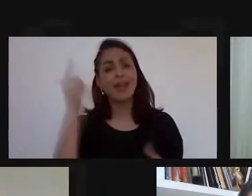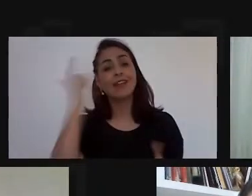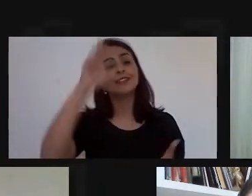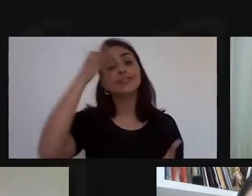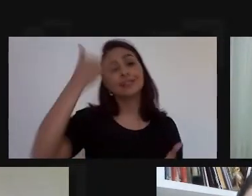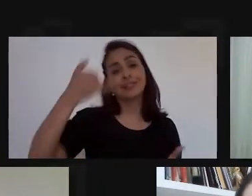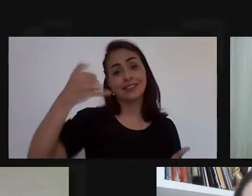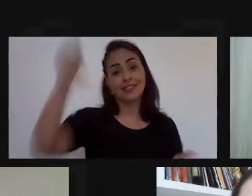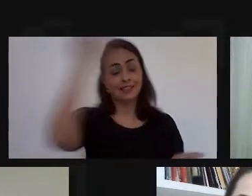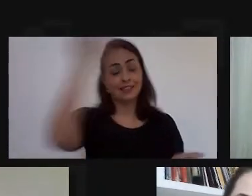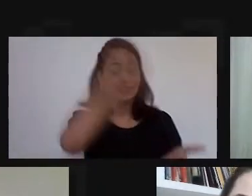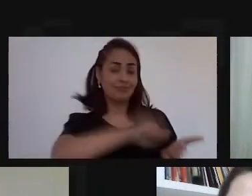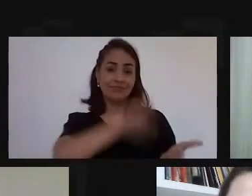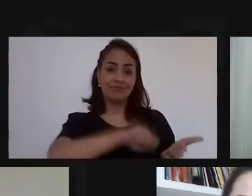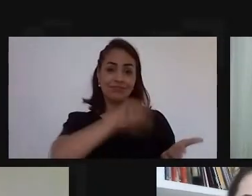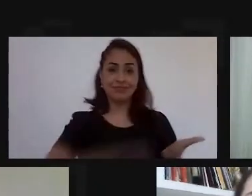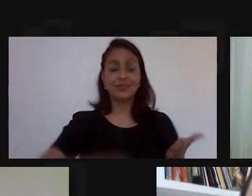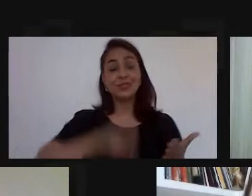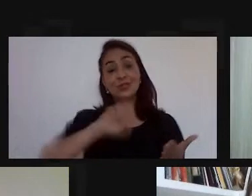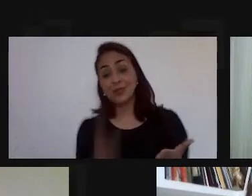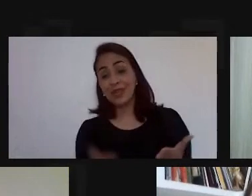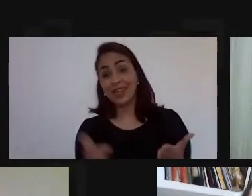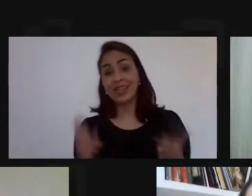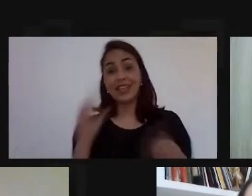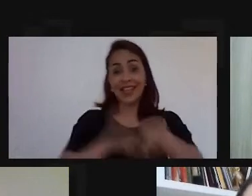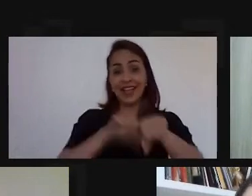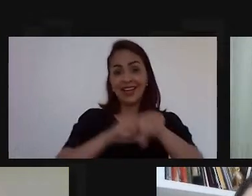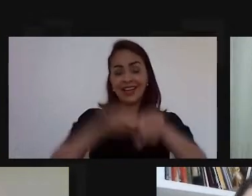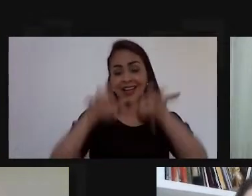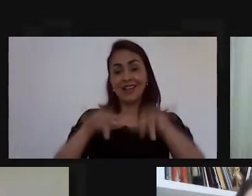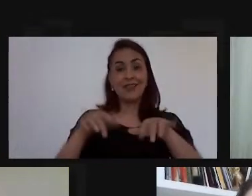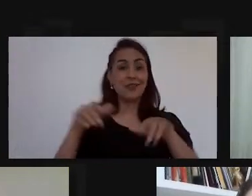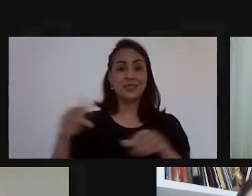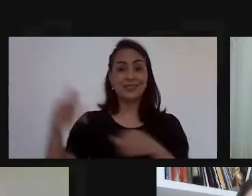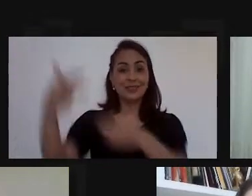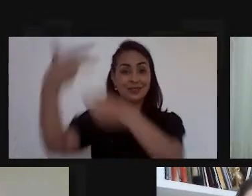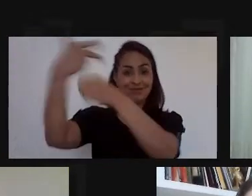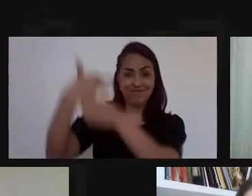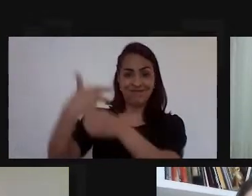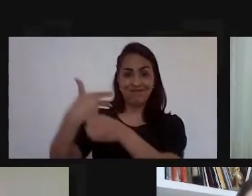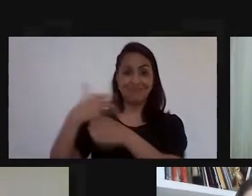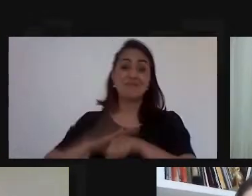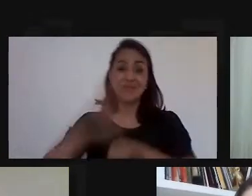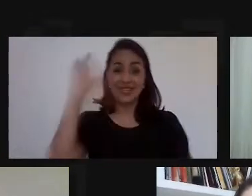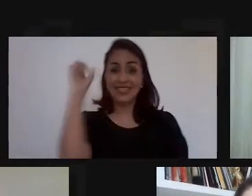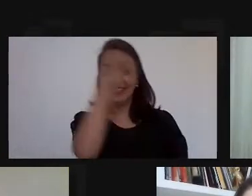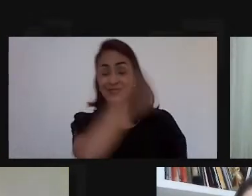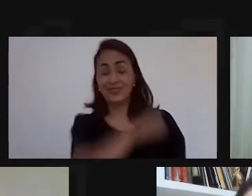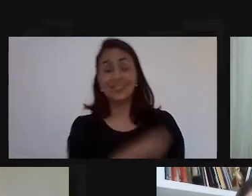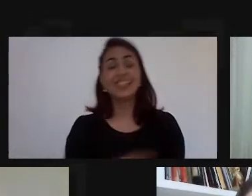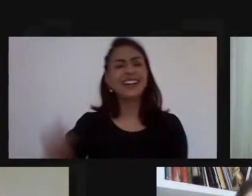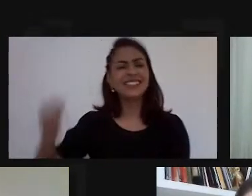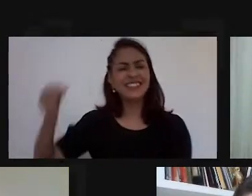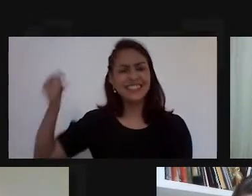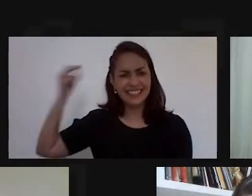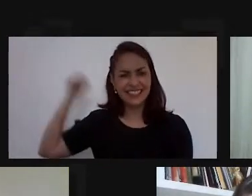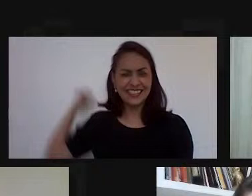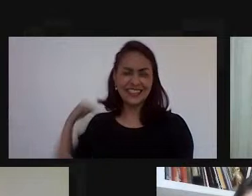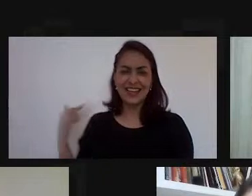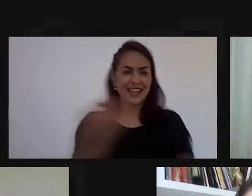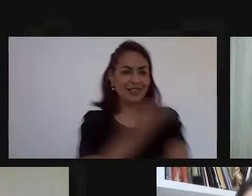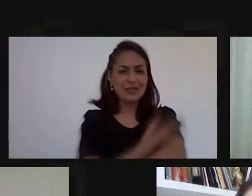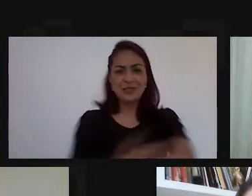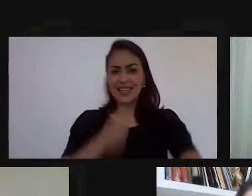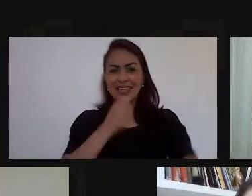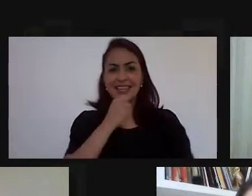mão do que quando eu estou no computador, isso é coisa de antigo, eu me digo de velho, mas de antigo, né, então